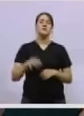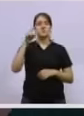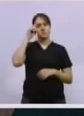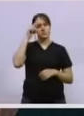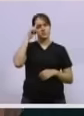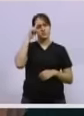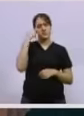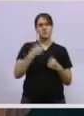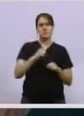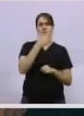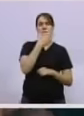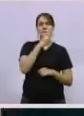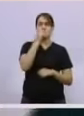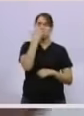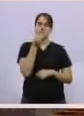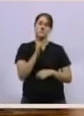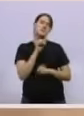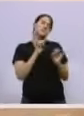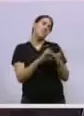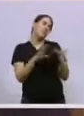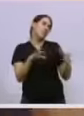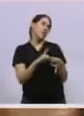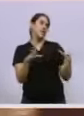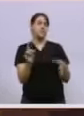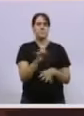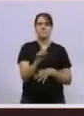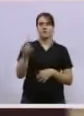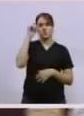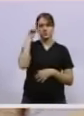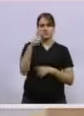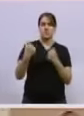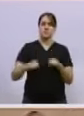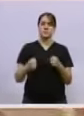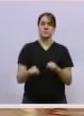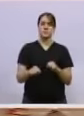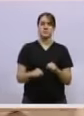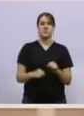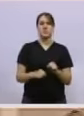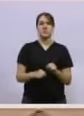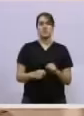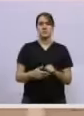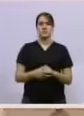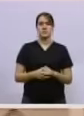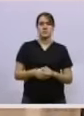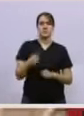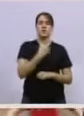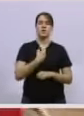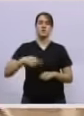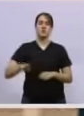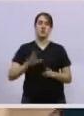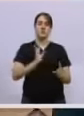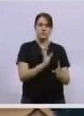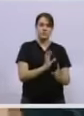ele. É você começar a descobrir que a sua religião lhe compromete na educação dos seus filhos, lhe compromete